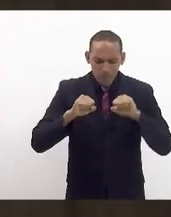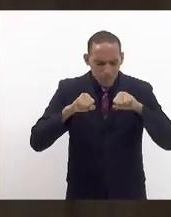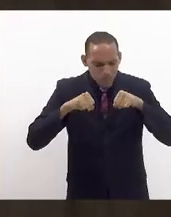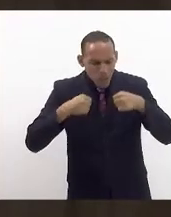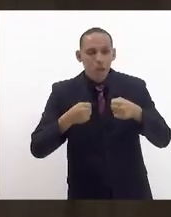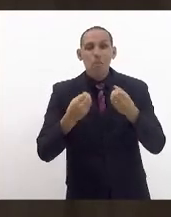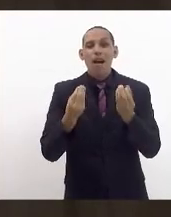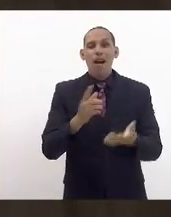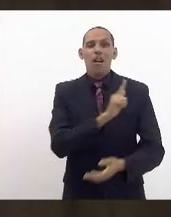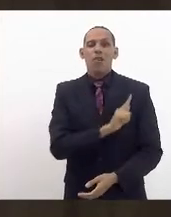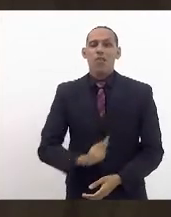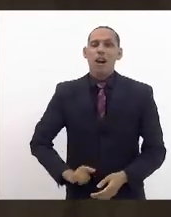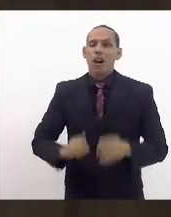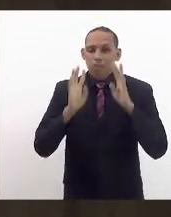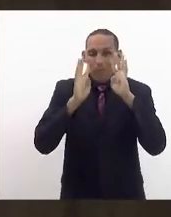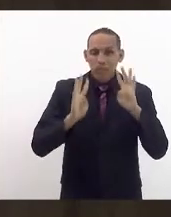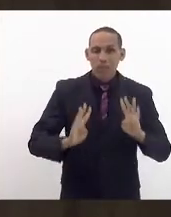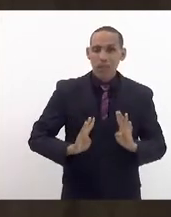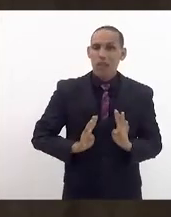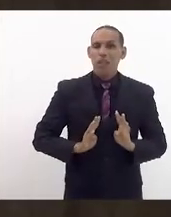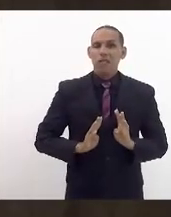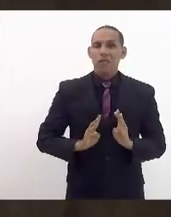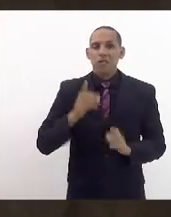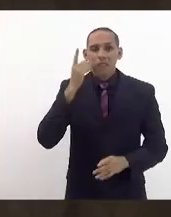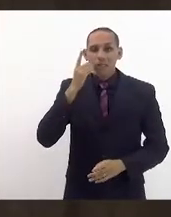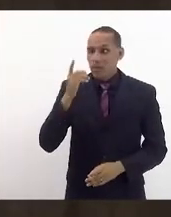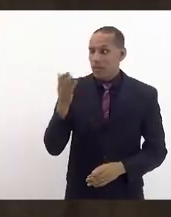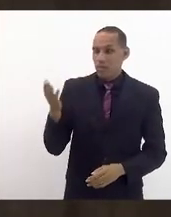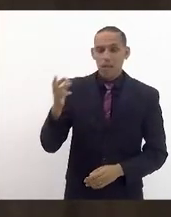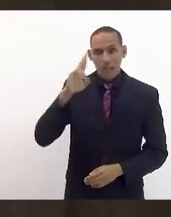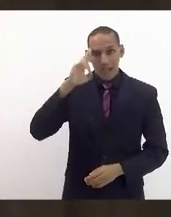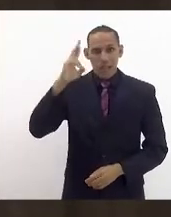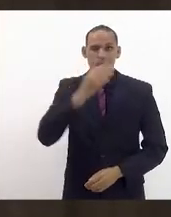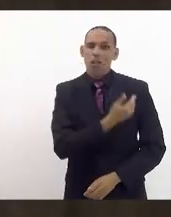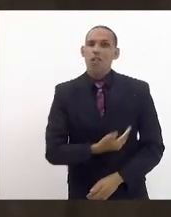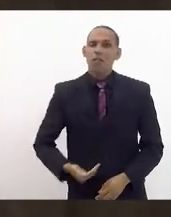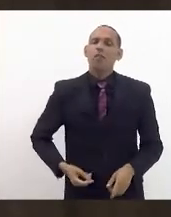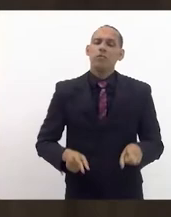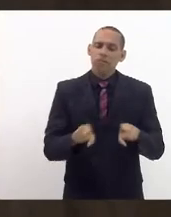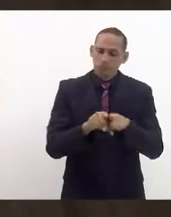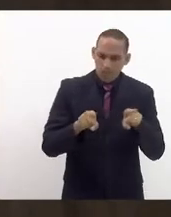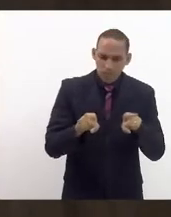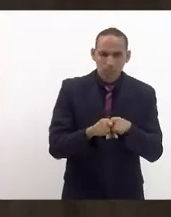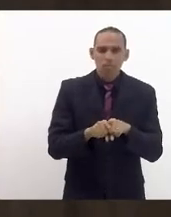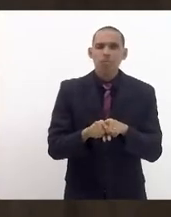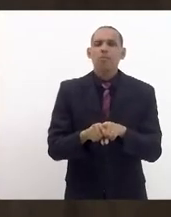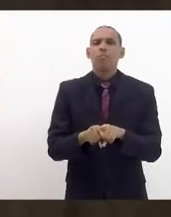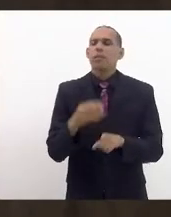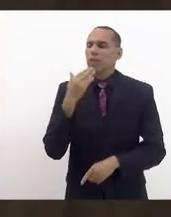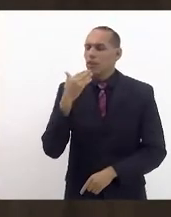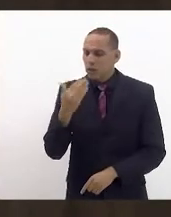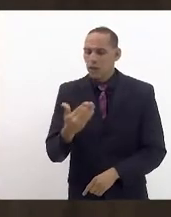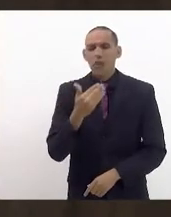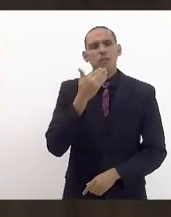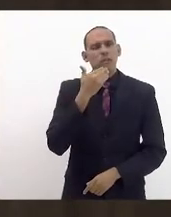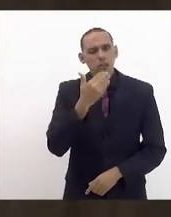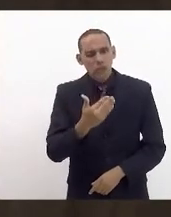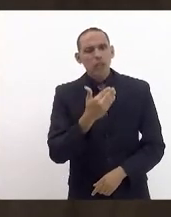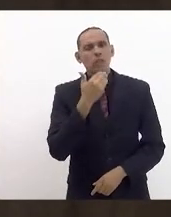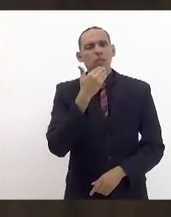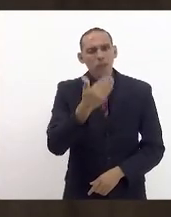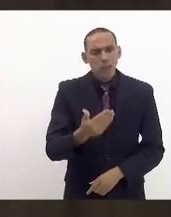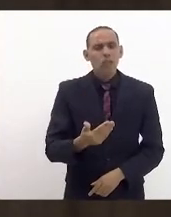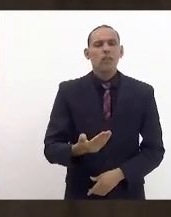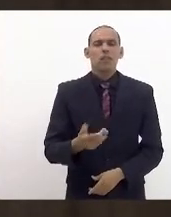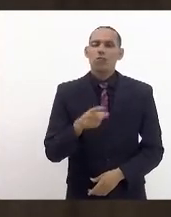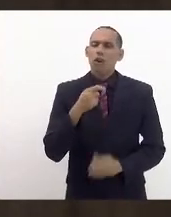para o governador nos receber. O deputado líder do governo também levou a solicitação, fizemos